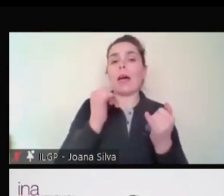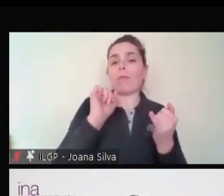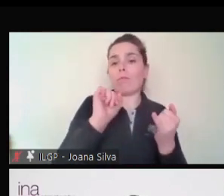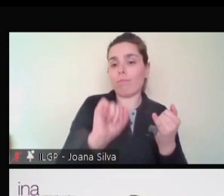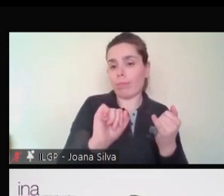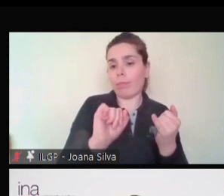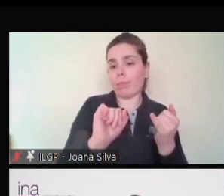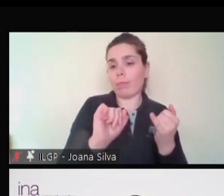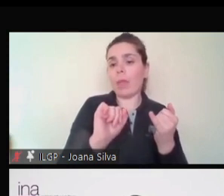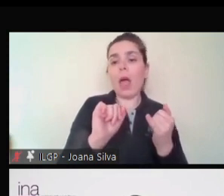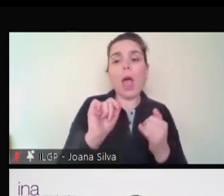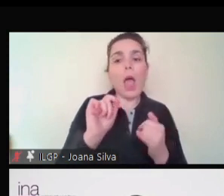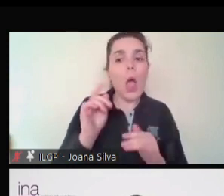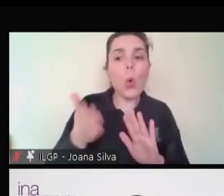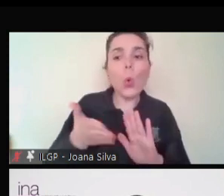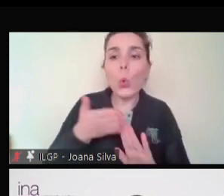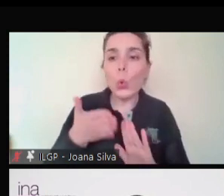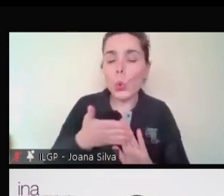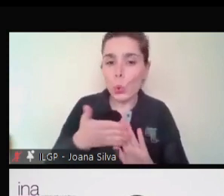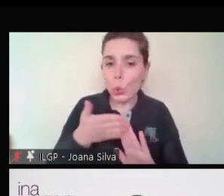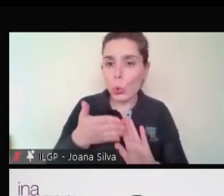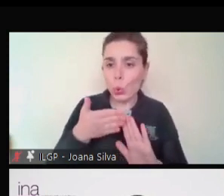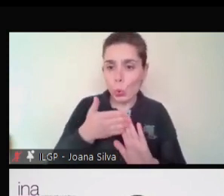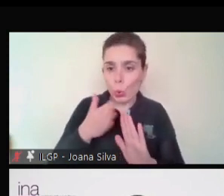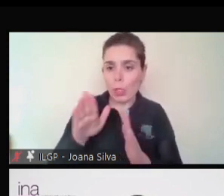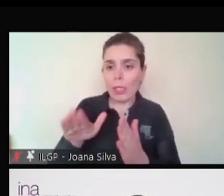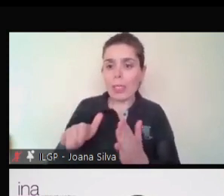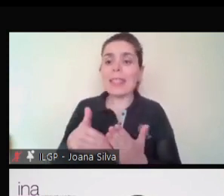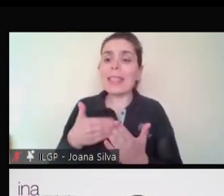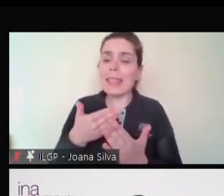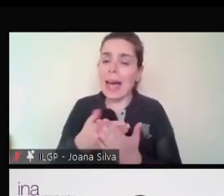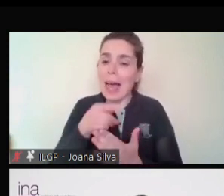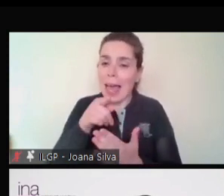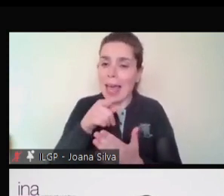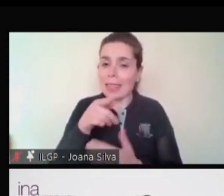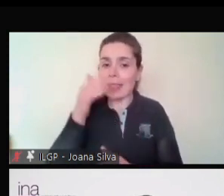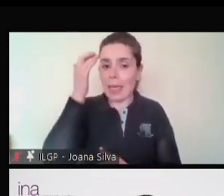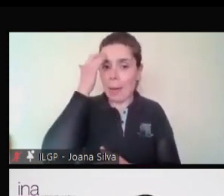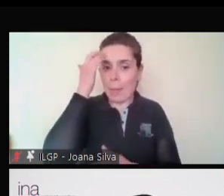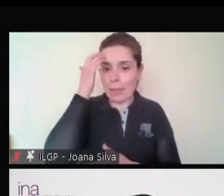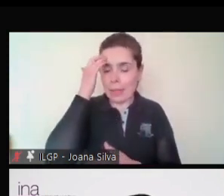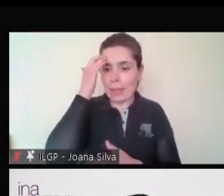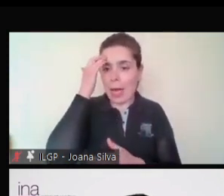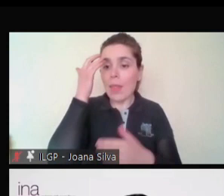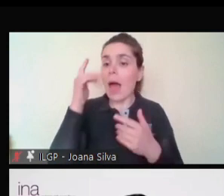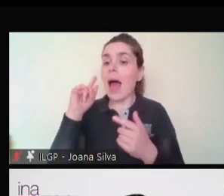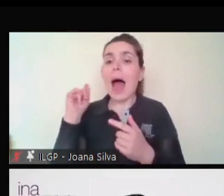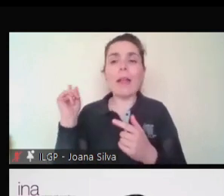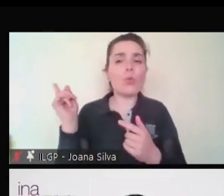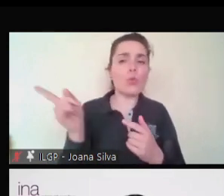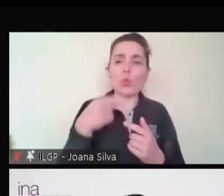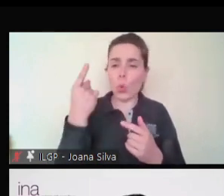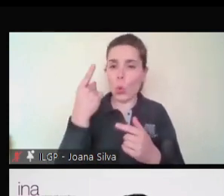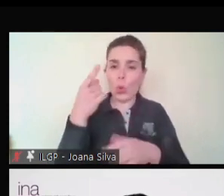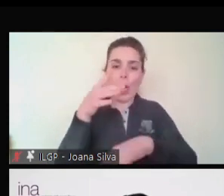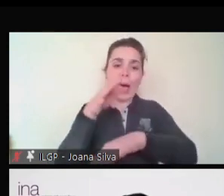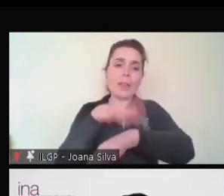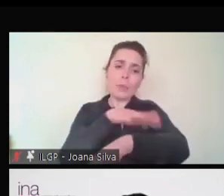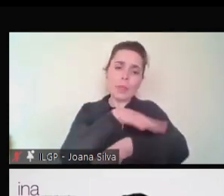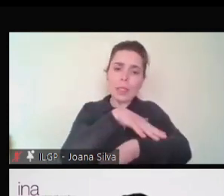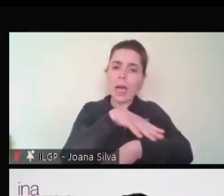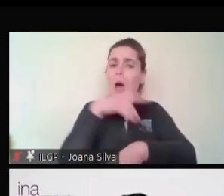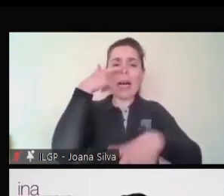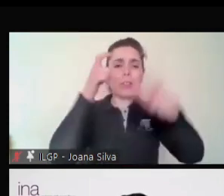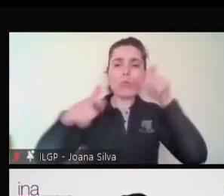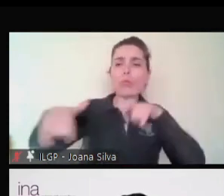absolutamente urgente dar esta capacitação horizontal a todo o cidadão português de